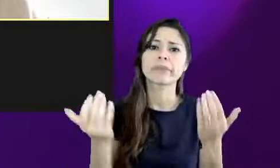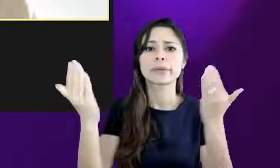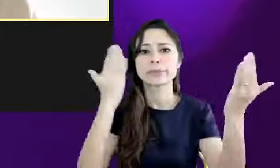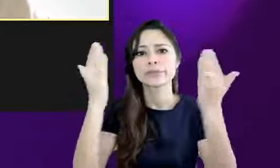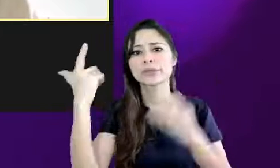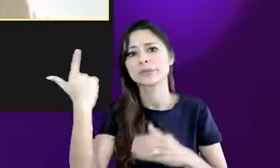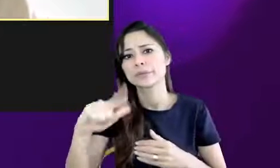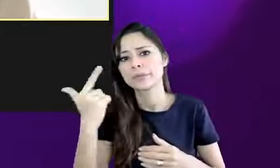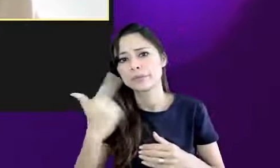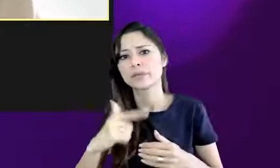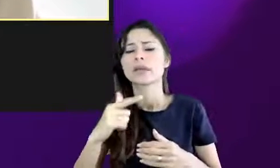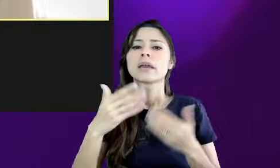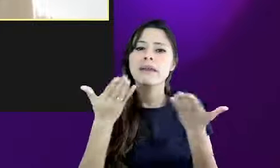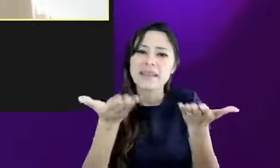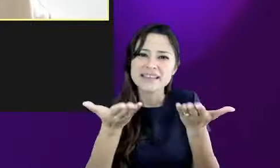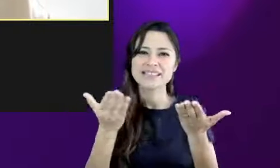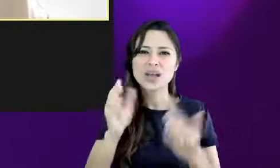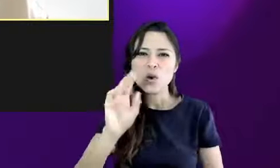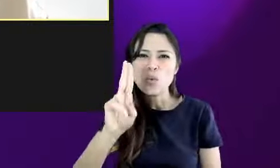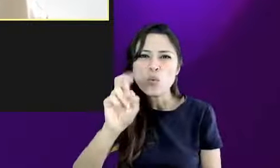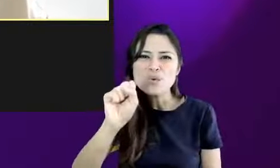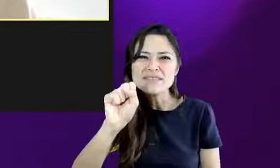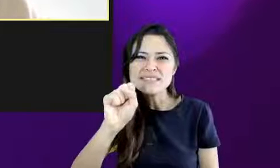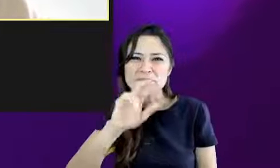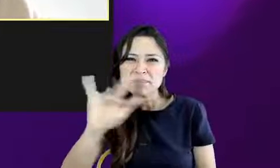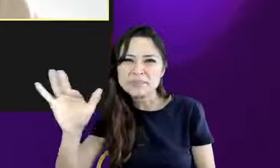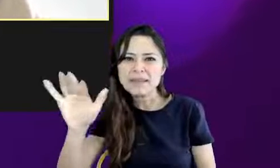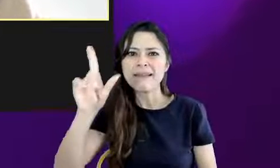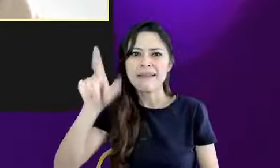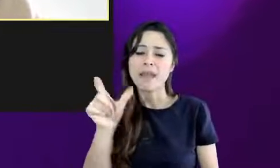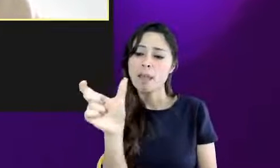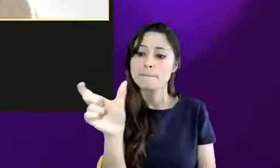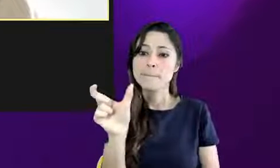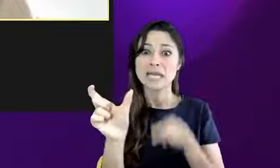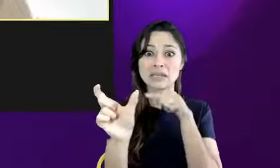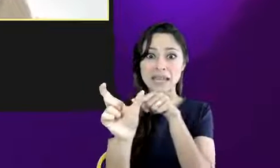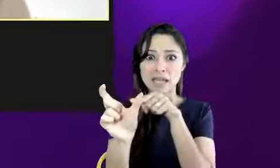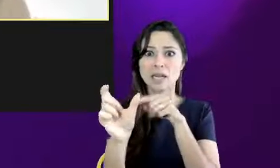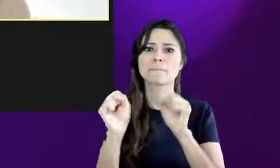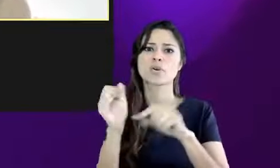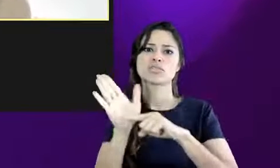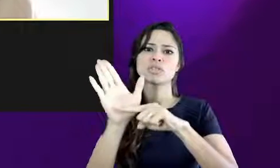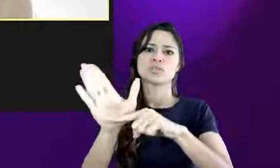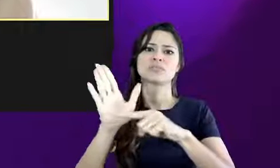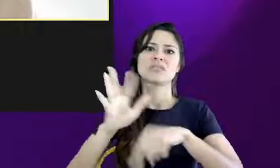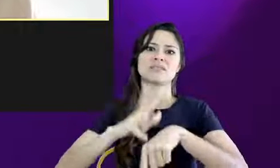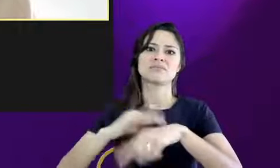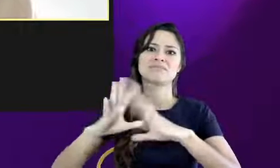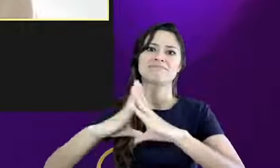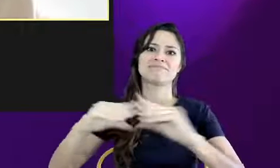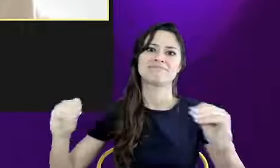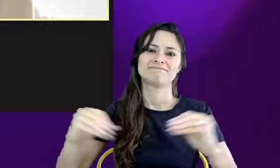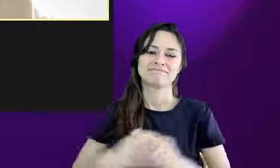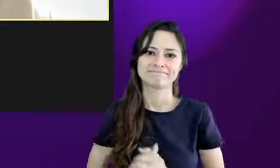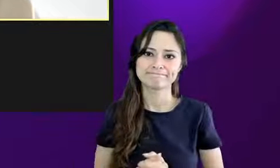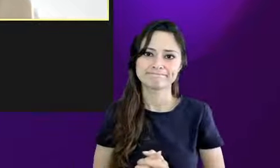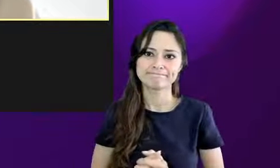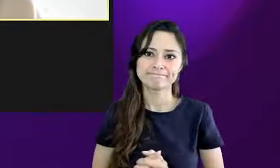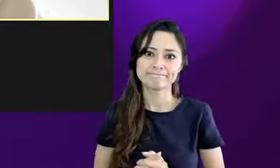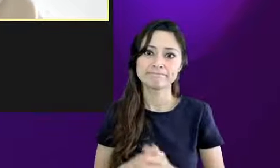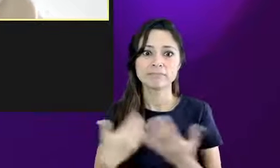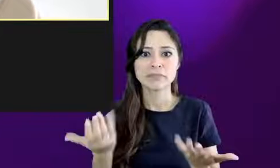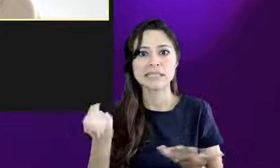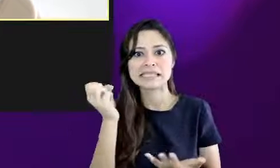o infliximab é a medicação que mais traz resultados apropriados para esse tipo de situação. Se eu